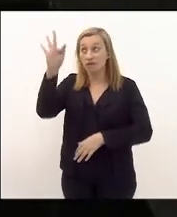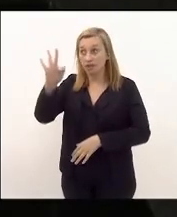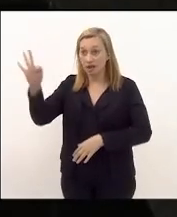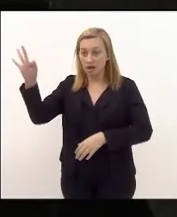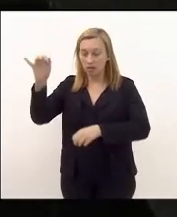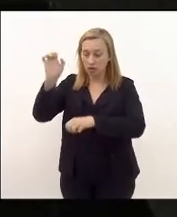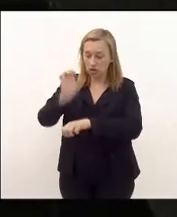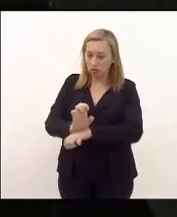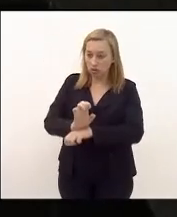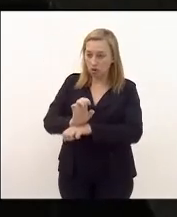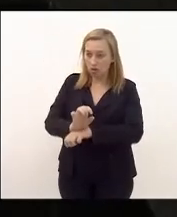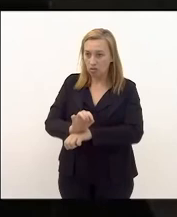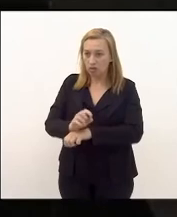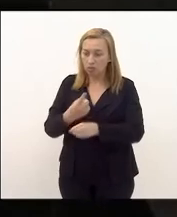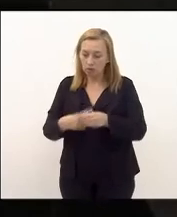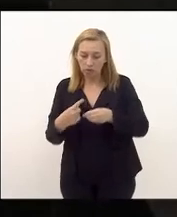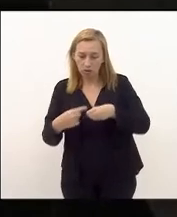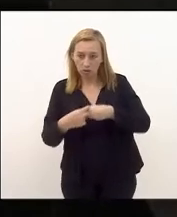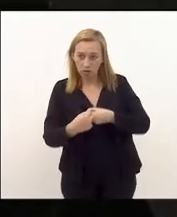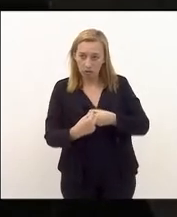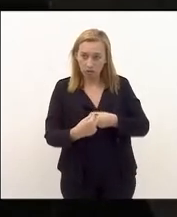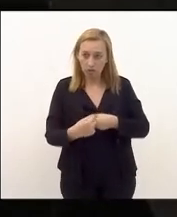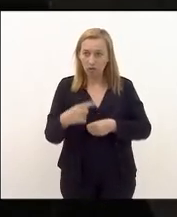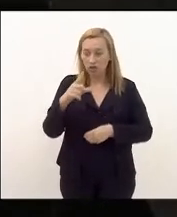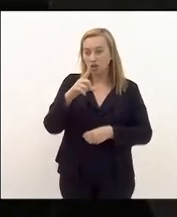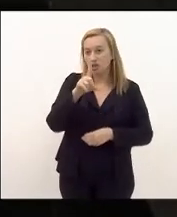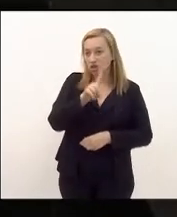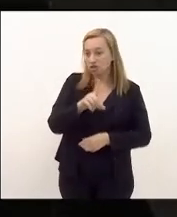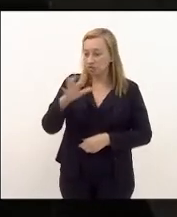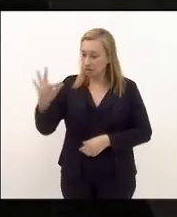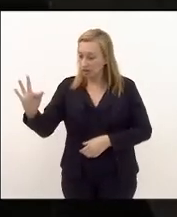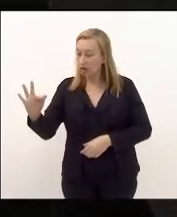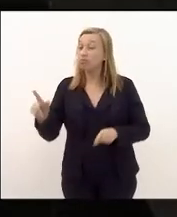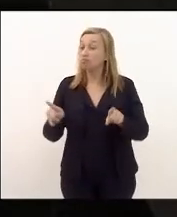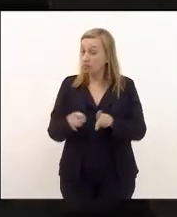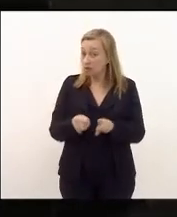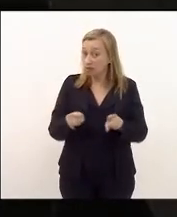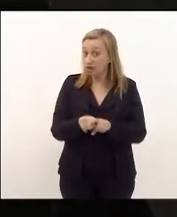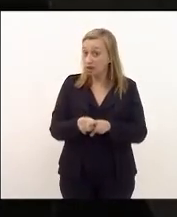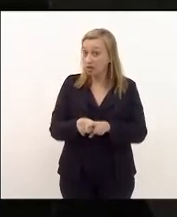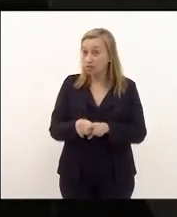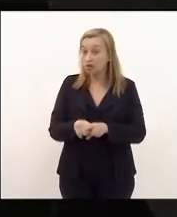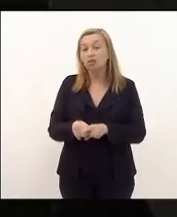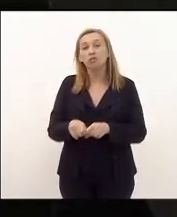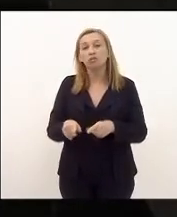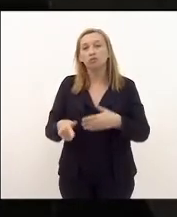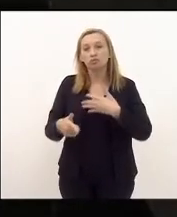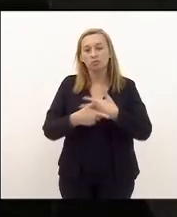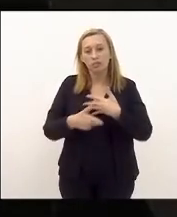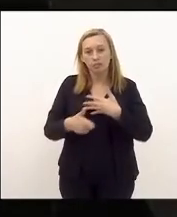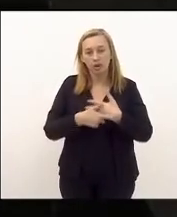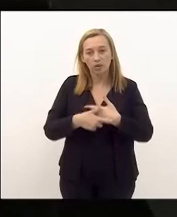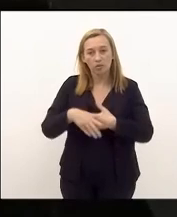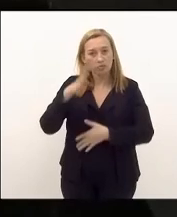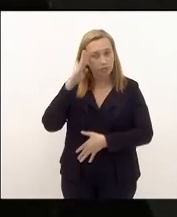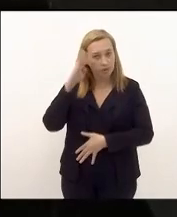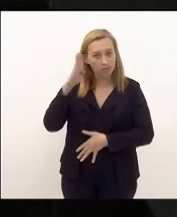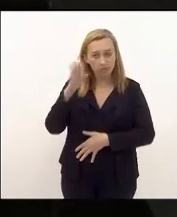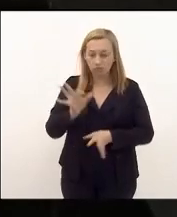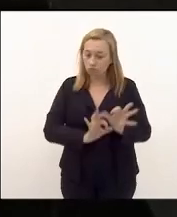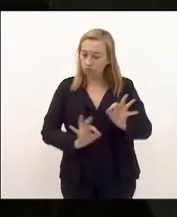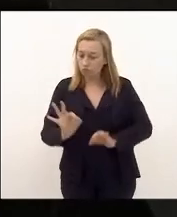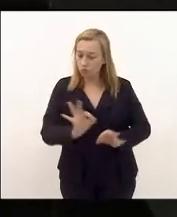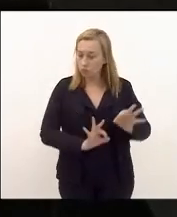a particularidade do Distrito Federal, né, que tem um papel e uma inscrição específica na